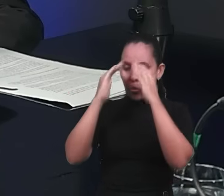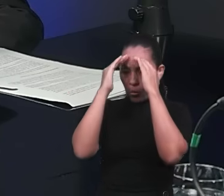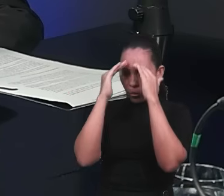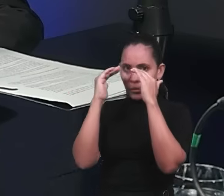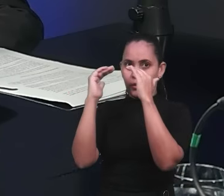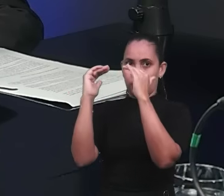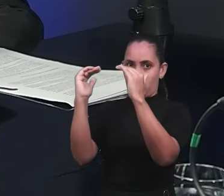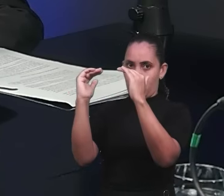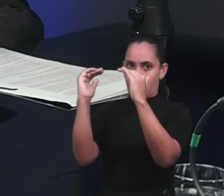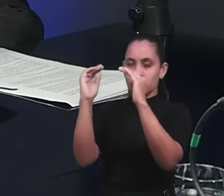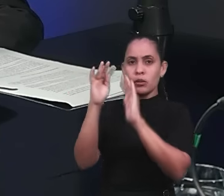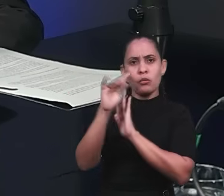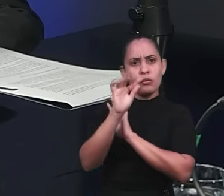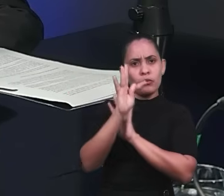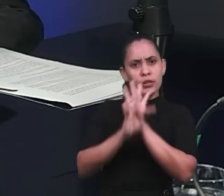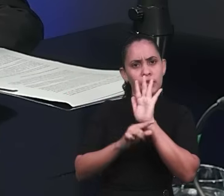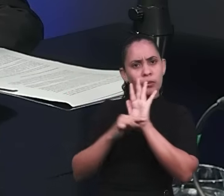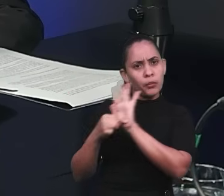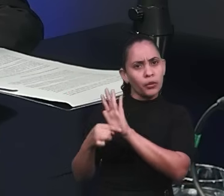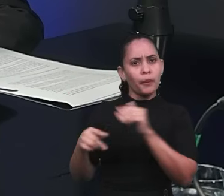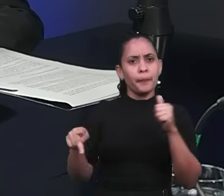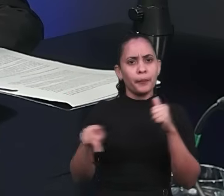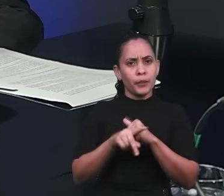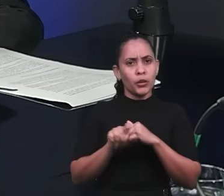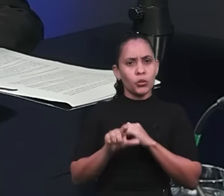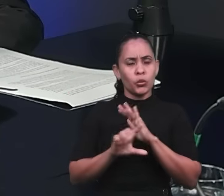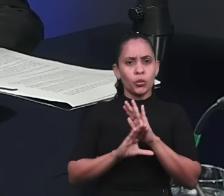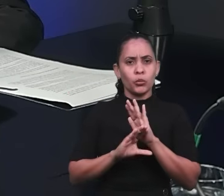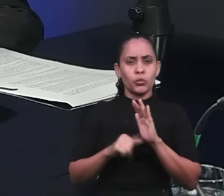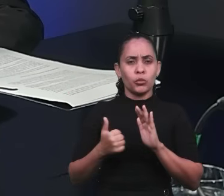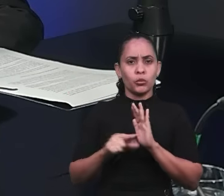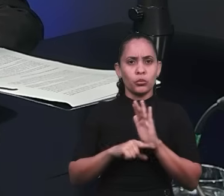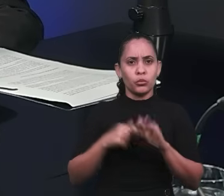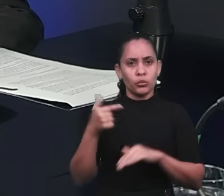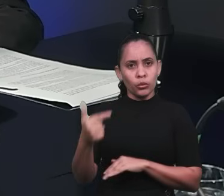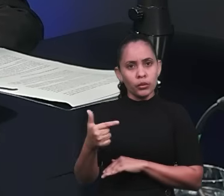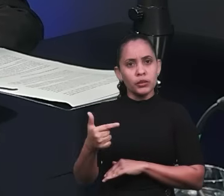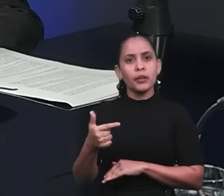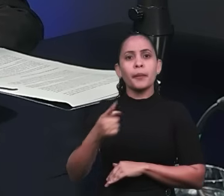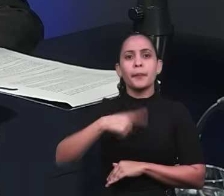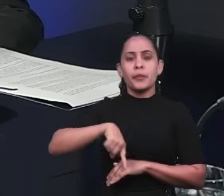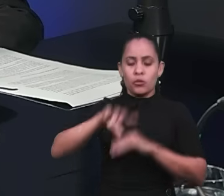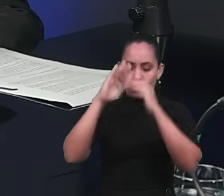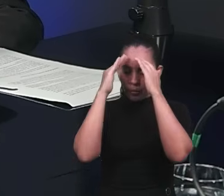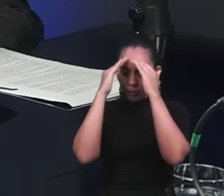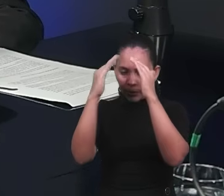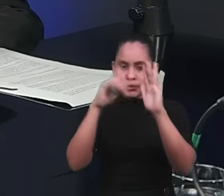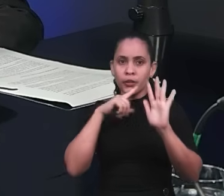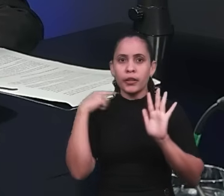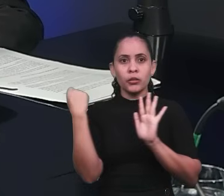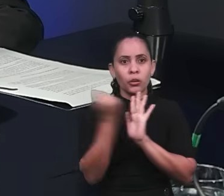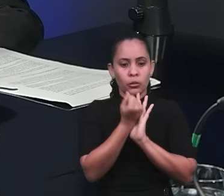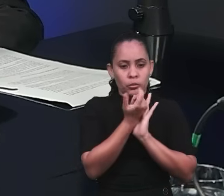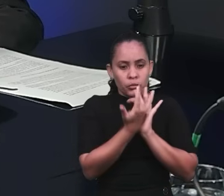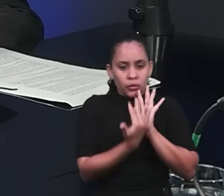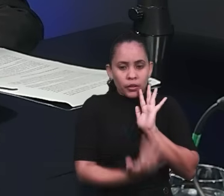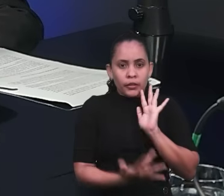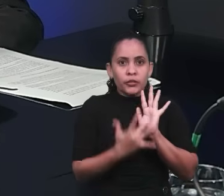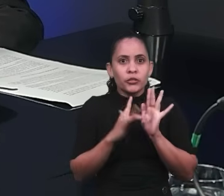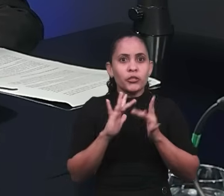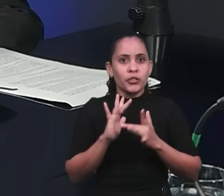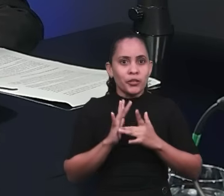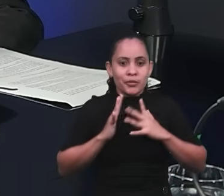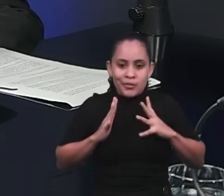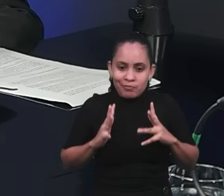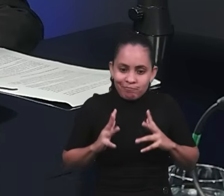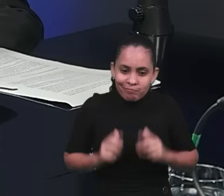obediência, o versículo, né, 1 Pedro 1:2, para a obediência, a aspersão do sangue de Jesus, né? Então, em